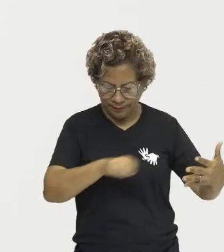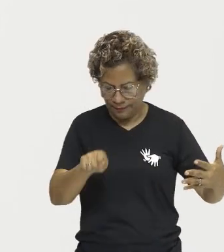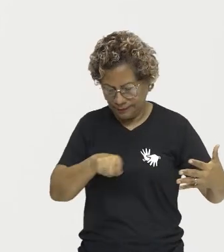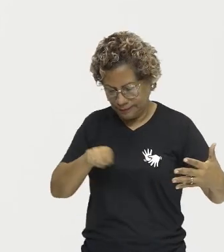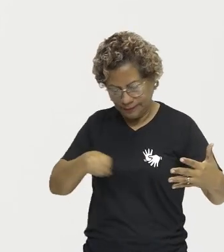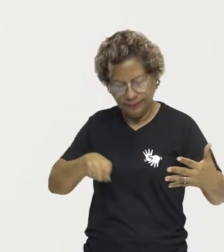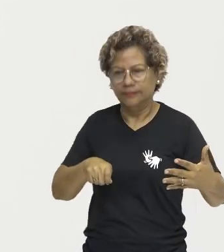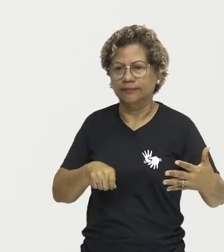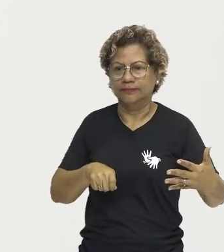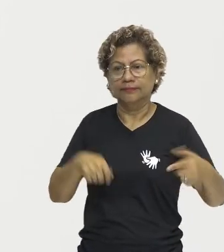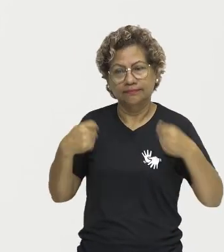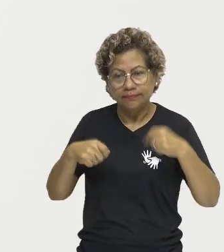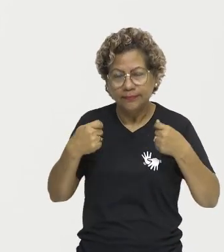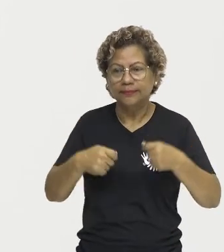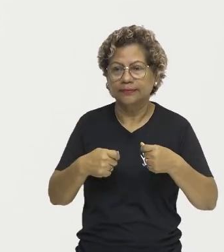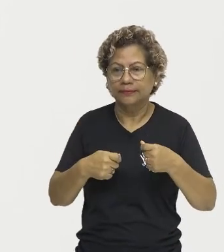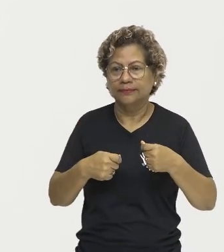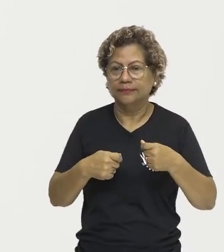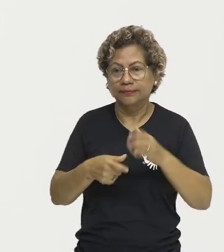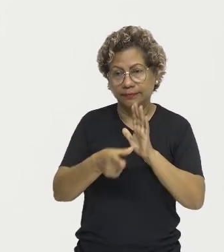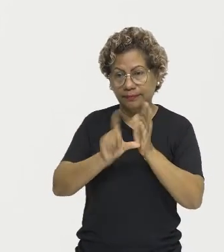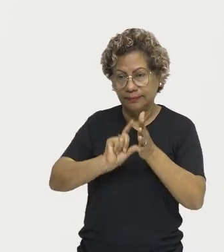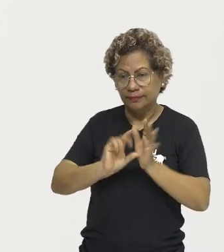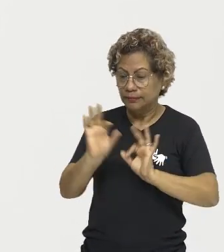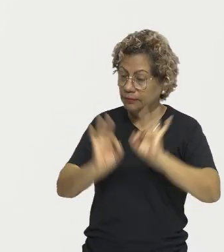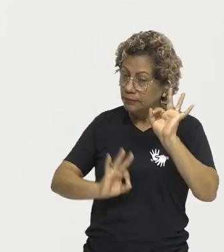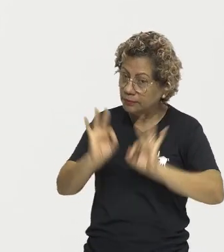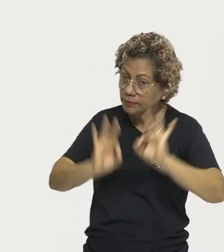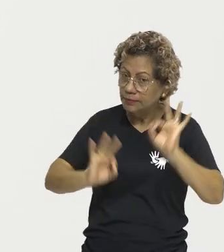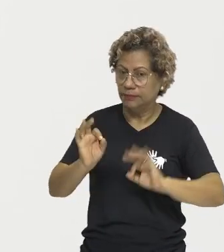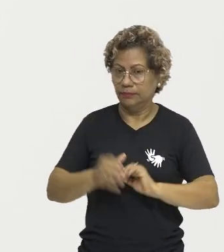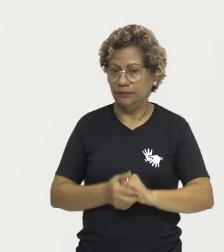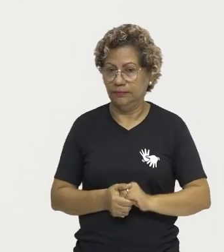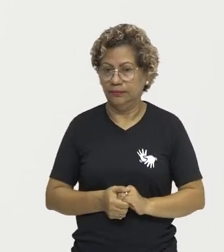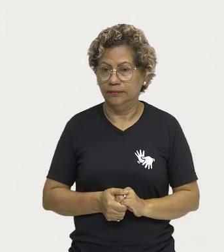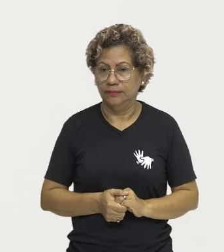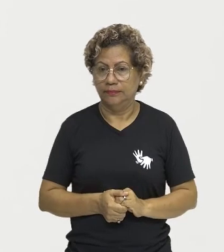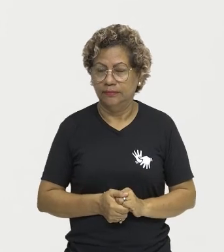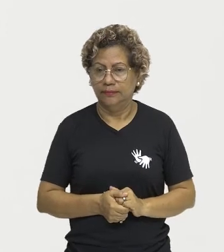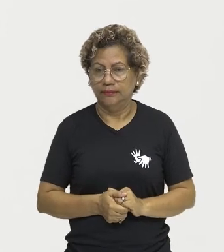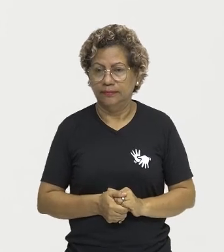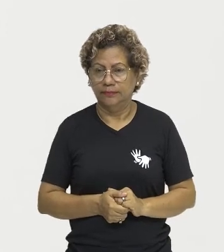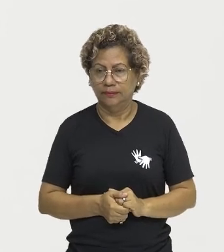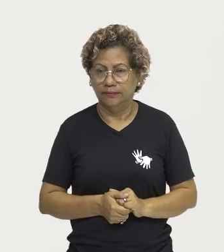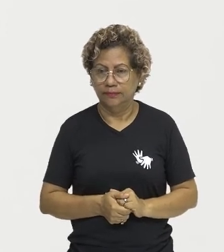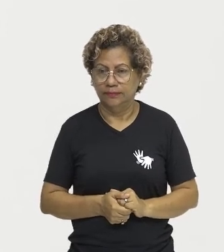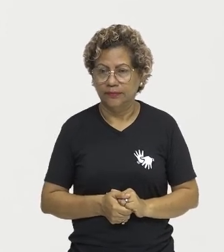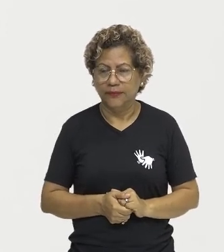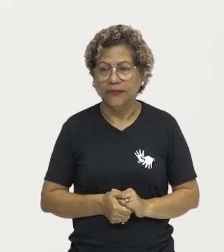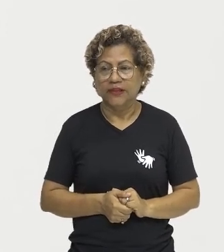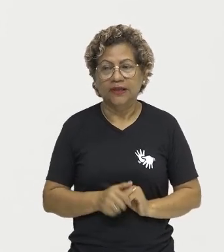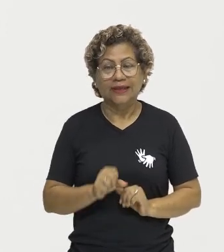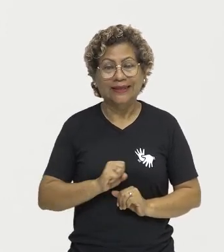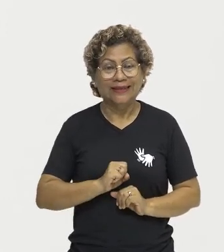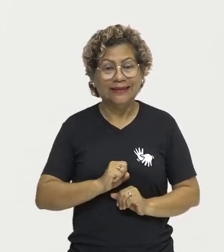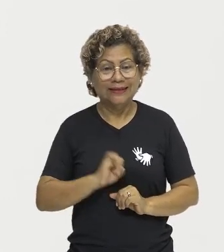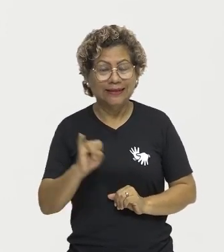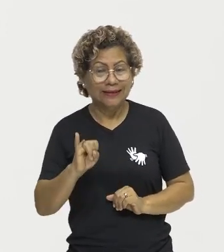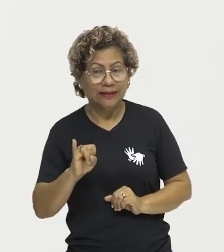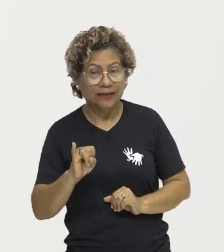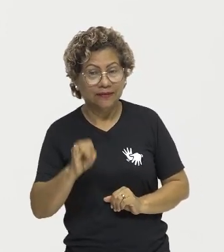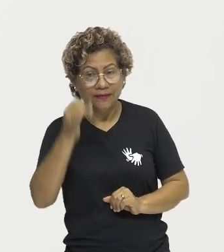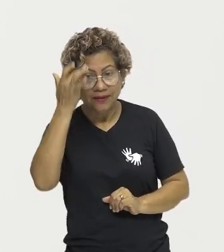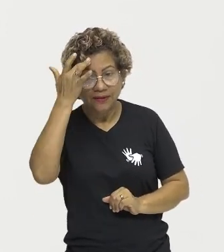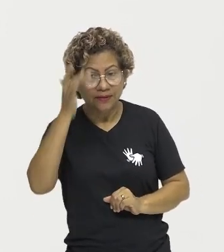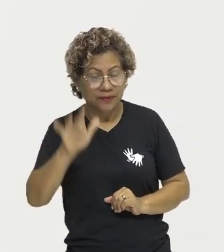resolver QA mais QB igual a zero. E não sabendo que a equação fundamental